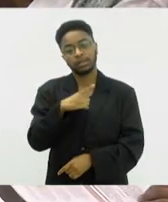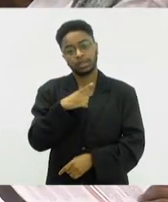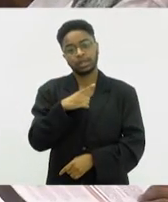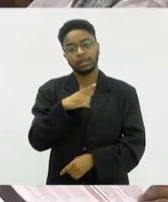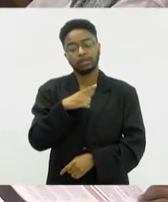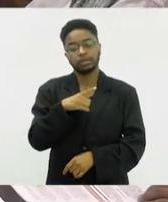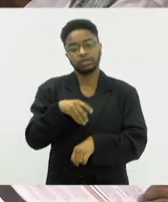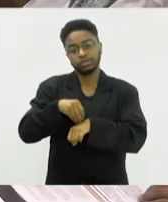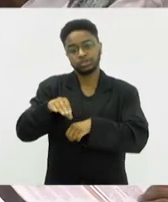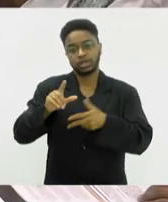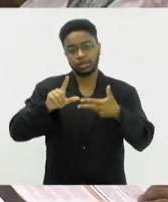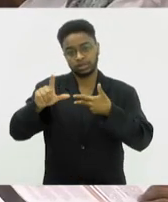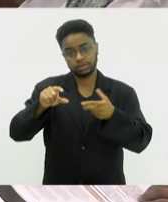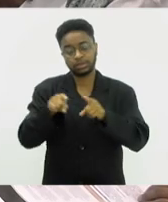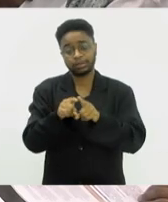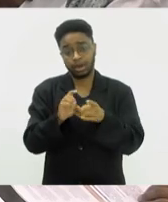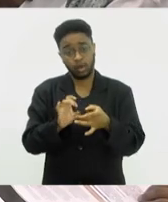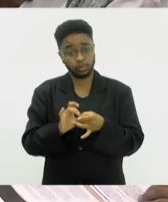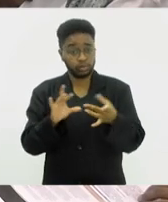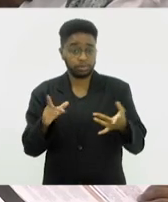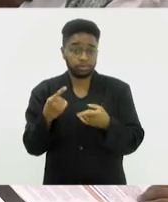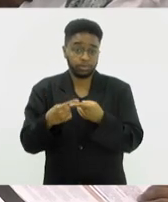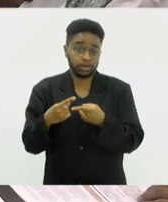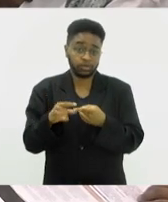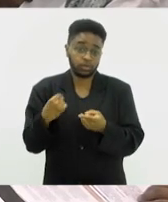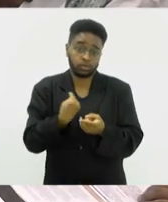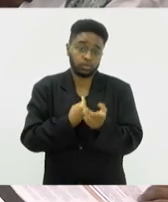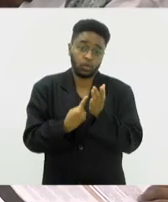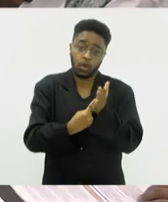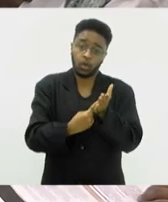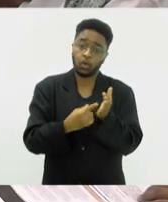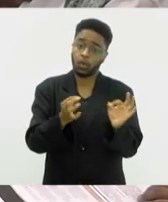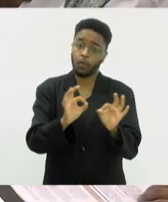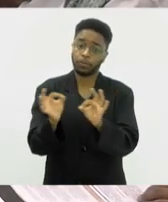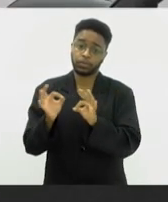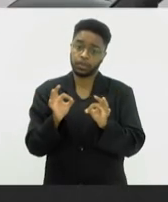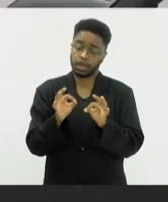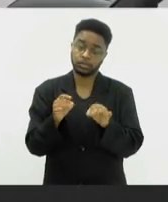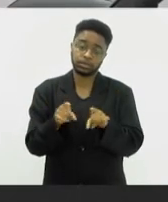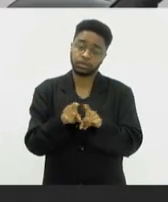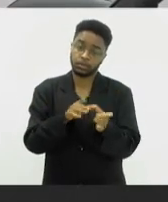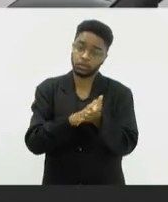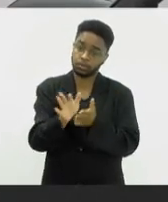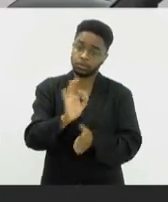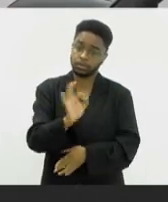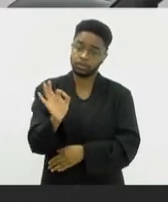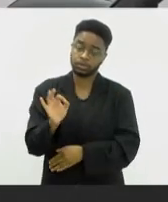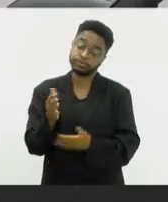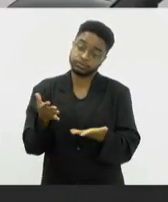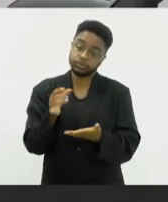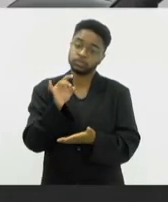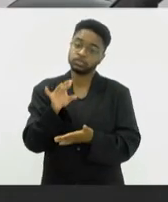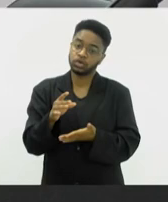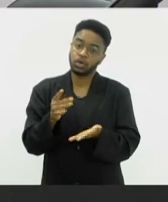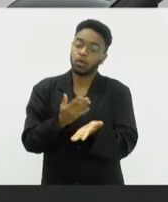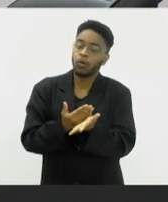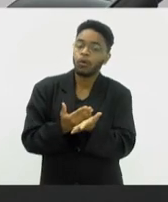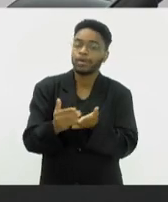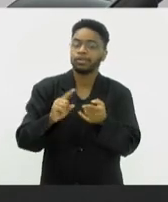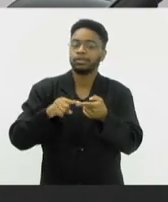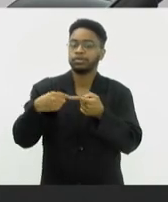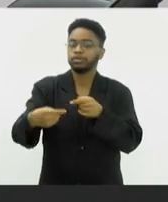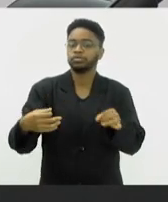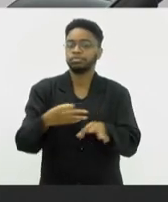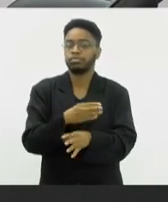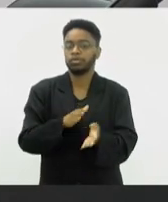tem autorizativo. Tem condição de, porque não firmou aqui o conceito e nem publicou, que só pode vigorar depois de publicar. Vossa